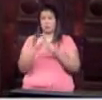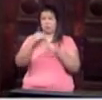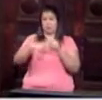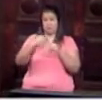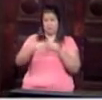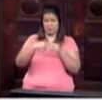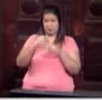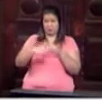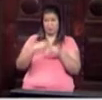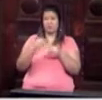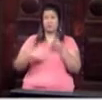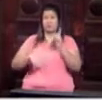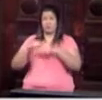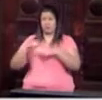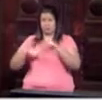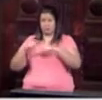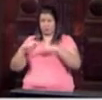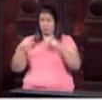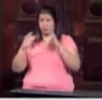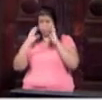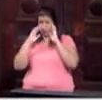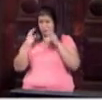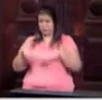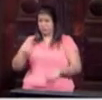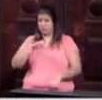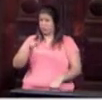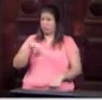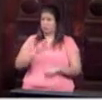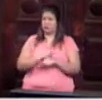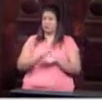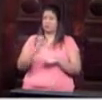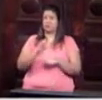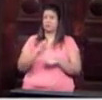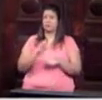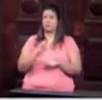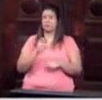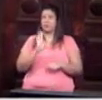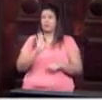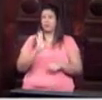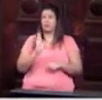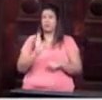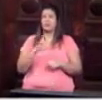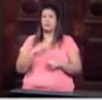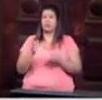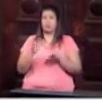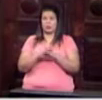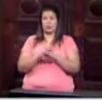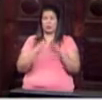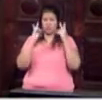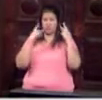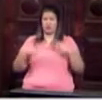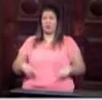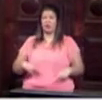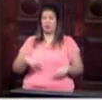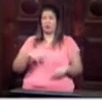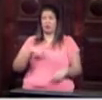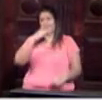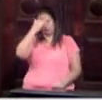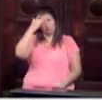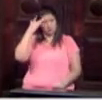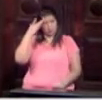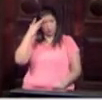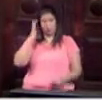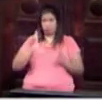uma produção específica no noroeste do estado, em Santo Antônio de Pádua, mas foi incluído higiene pessoal. Ora, salvo